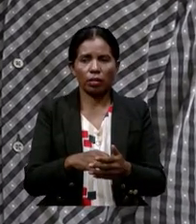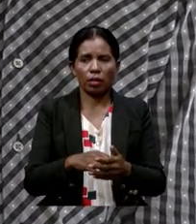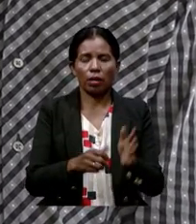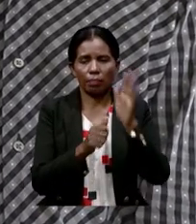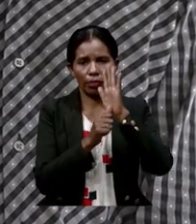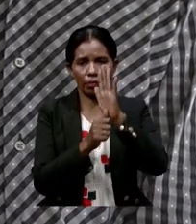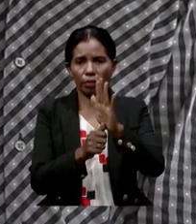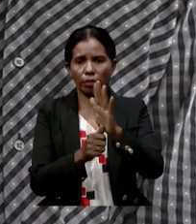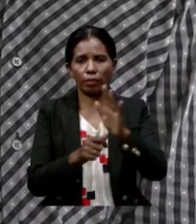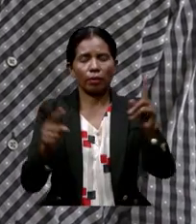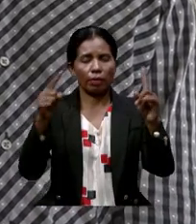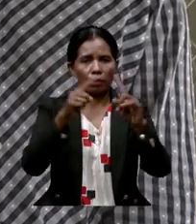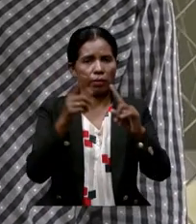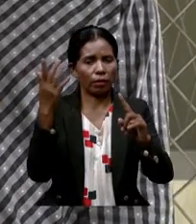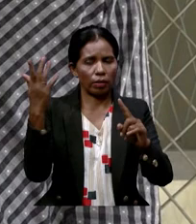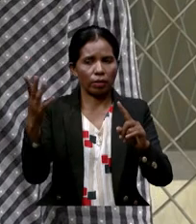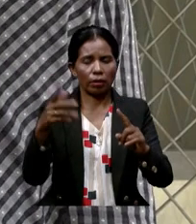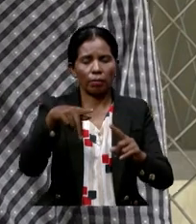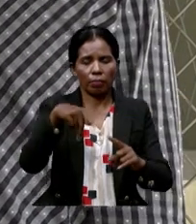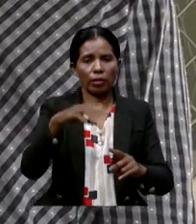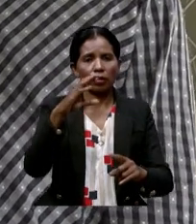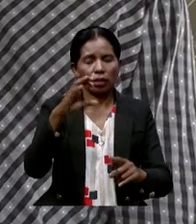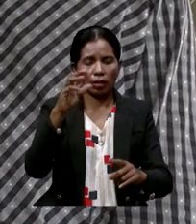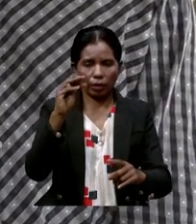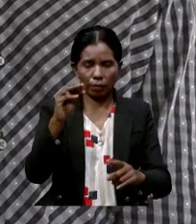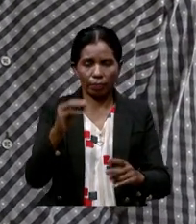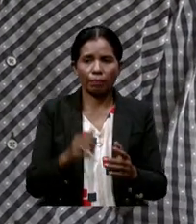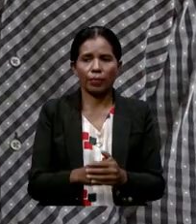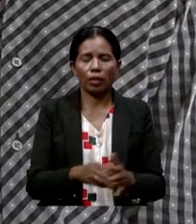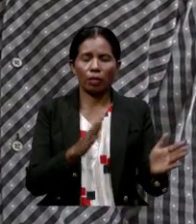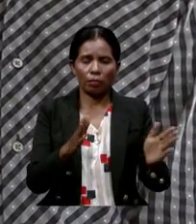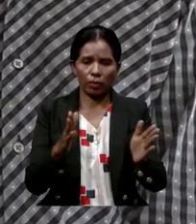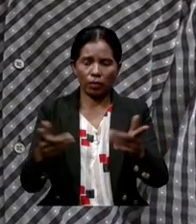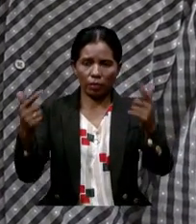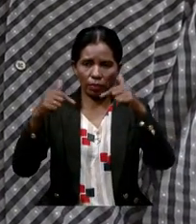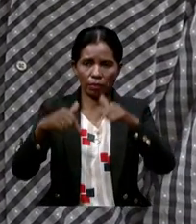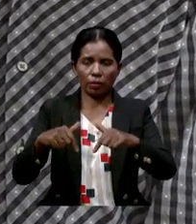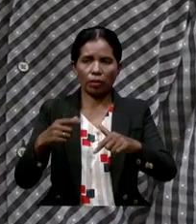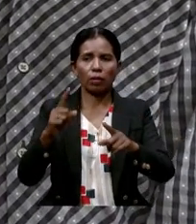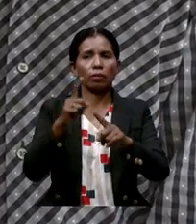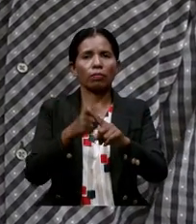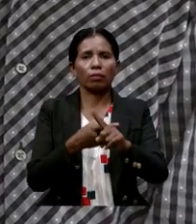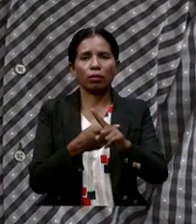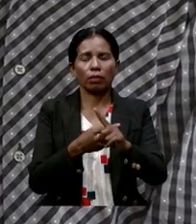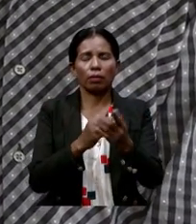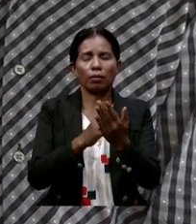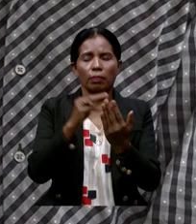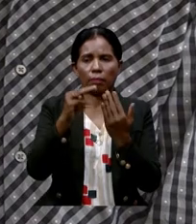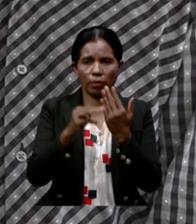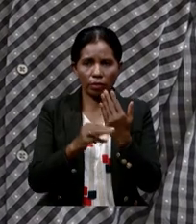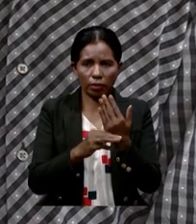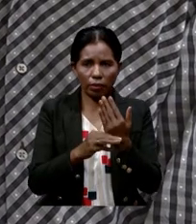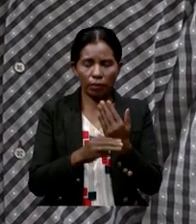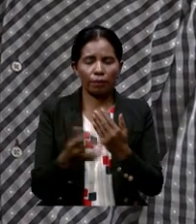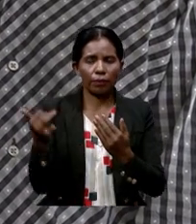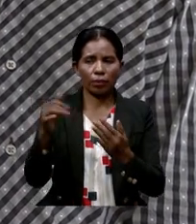apresentar vai a PCM e então nino proceso então vai a mês de março se